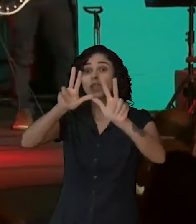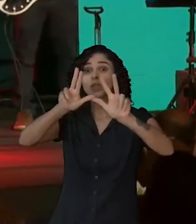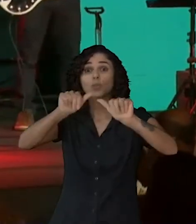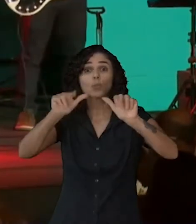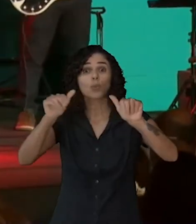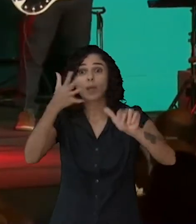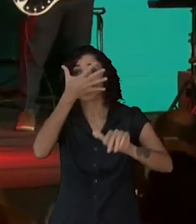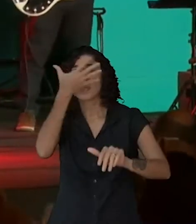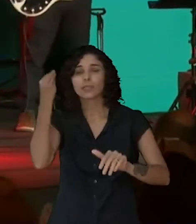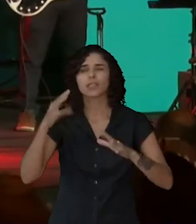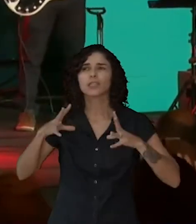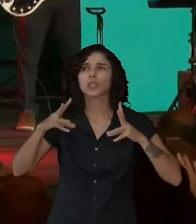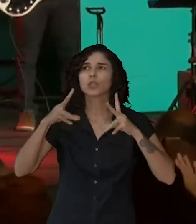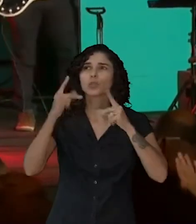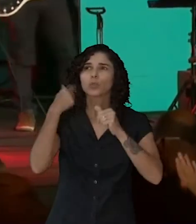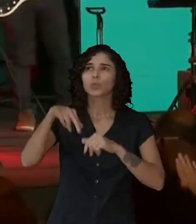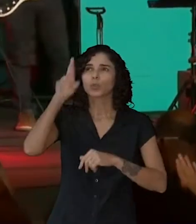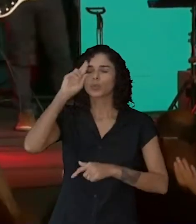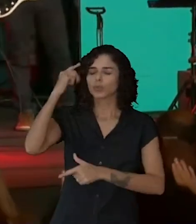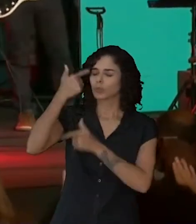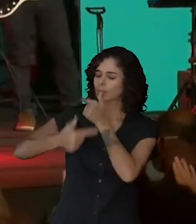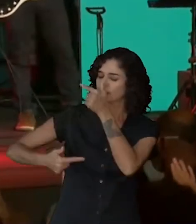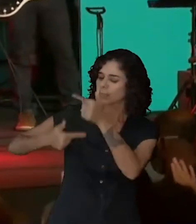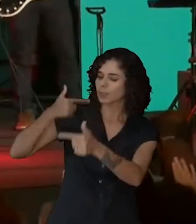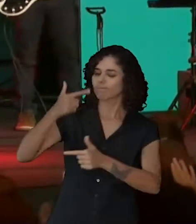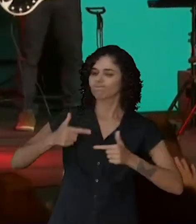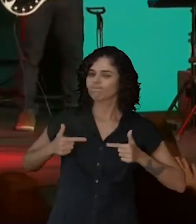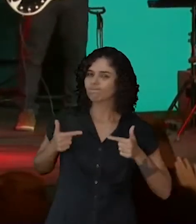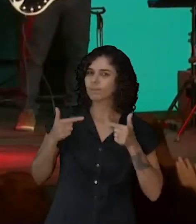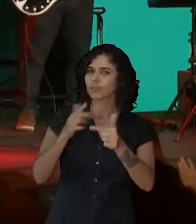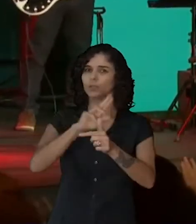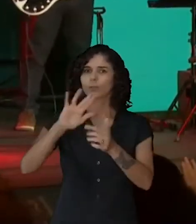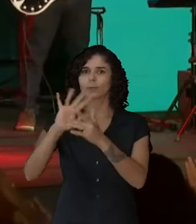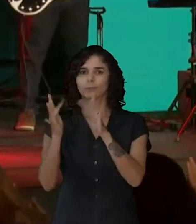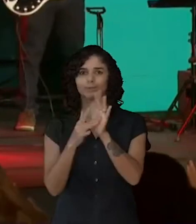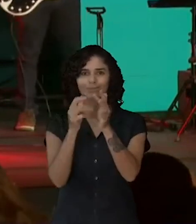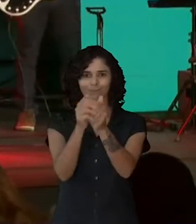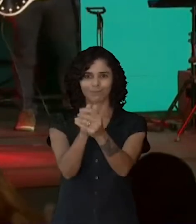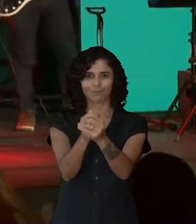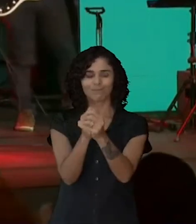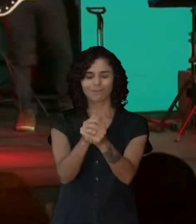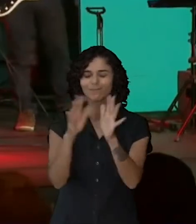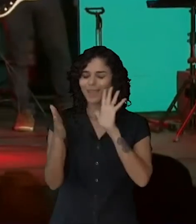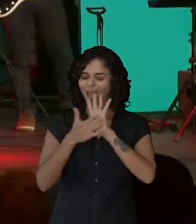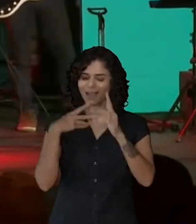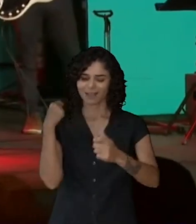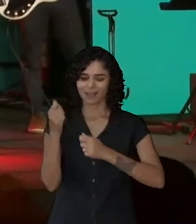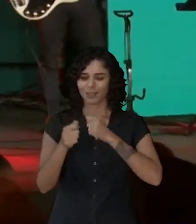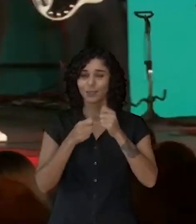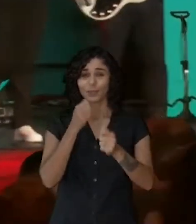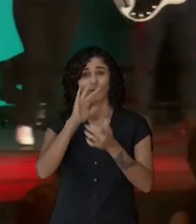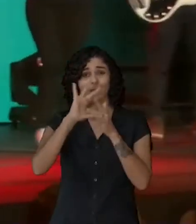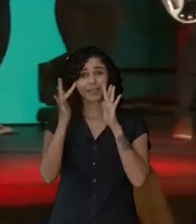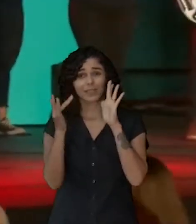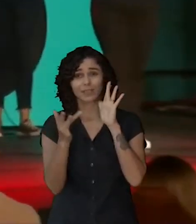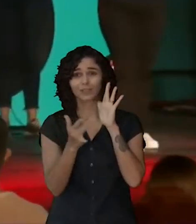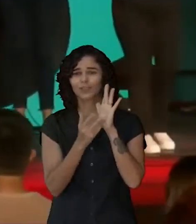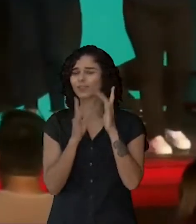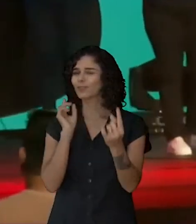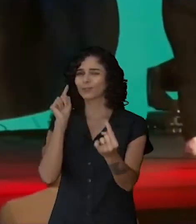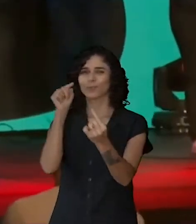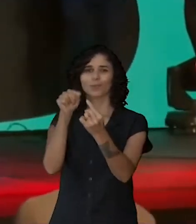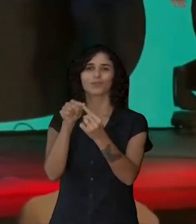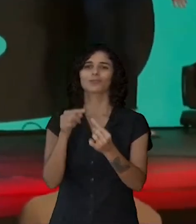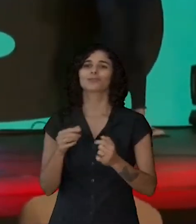que o Senhor está fazendo, em nome de Jesus, amém, aleluia, que Jesus seja contigo.